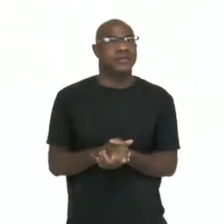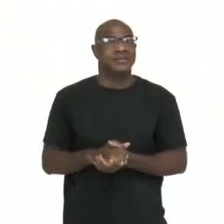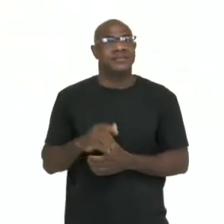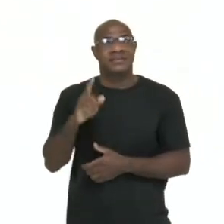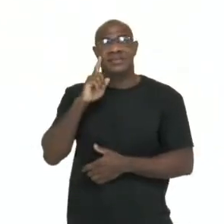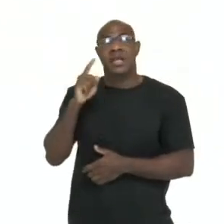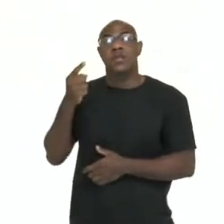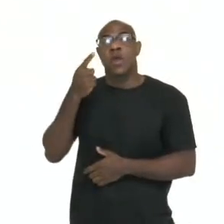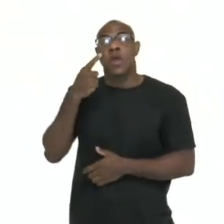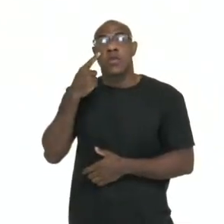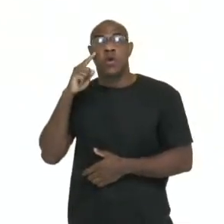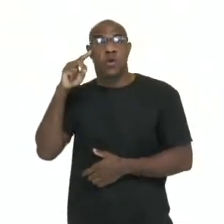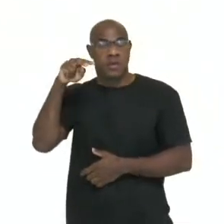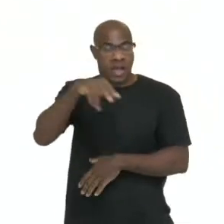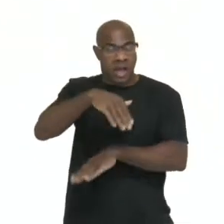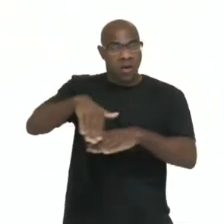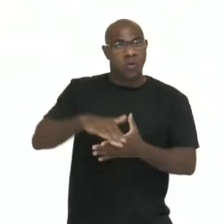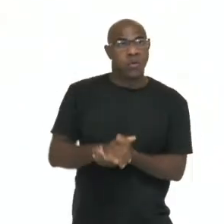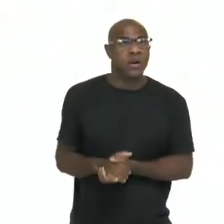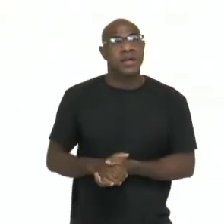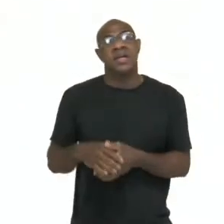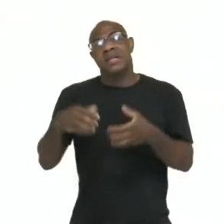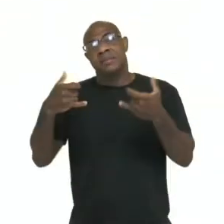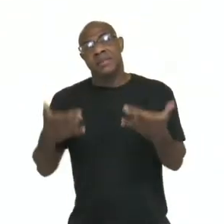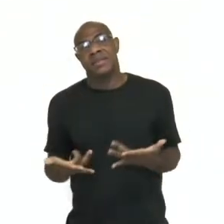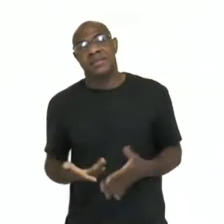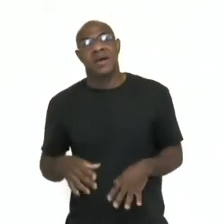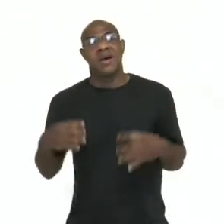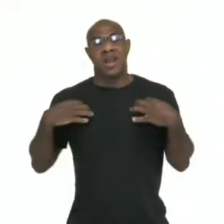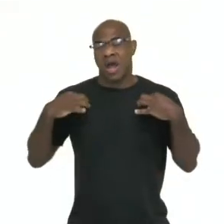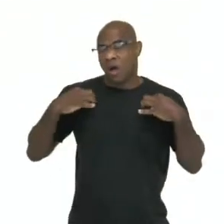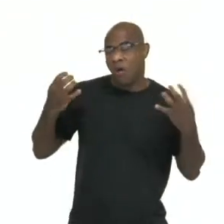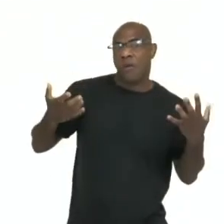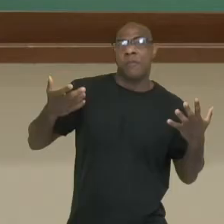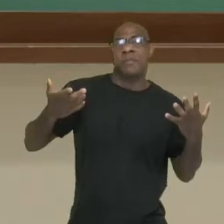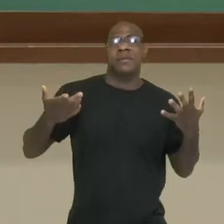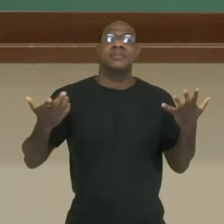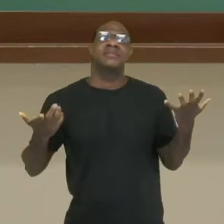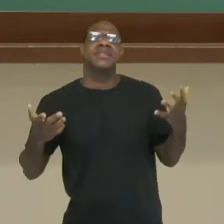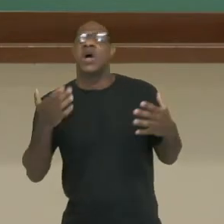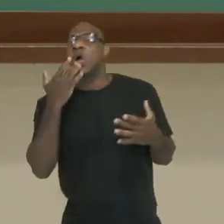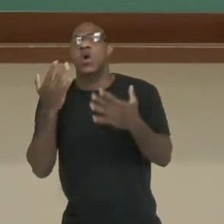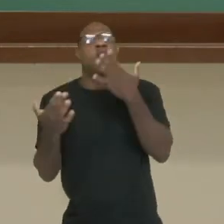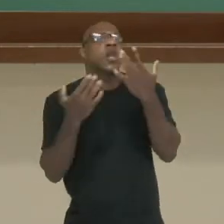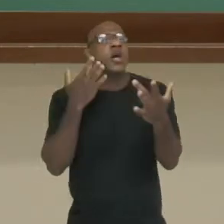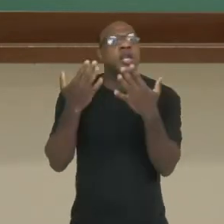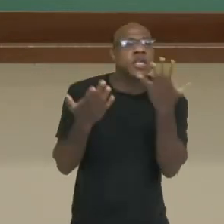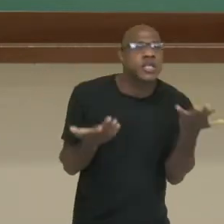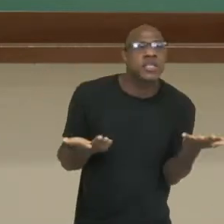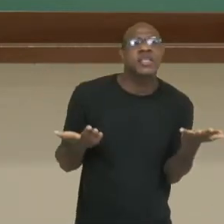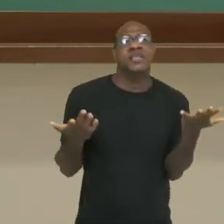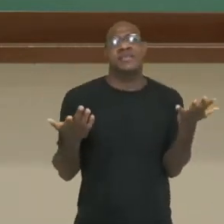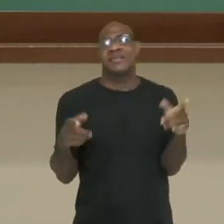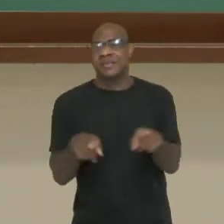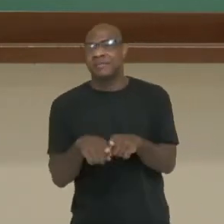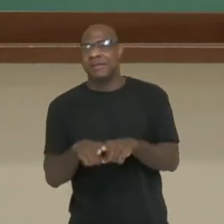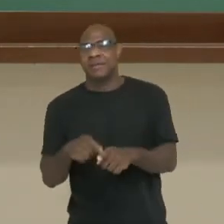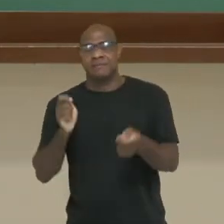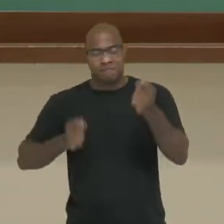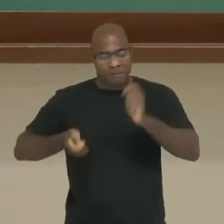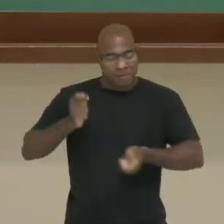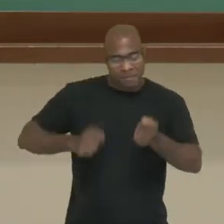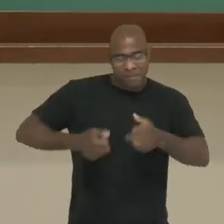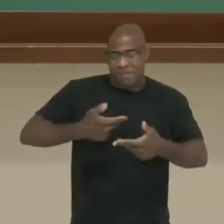eles trabalham o quê? A questão da arte circense ali, olha os figurinos, né, totalmente colorido, a questão dos instrumentos